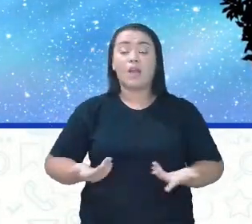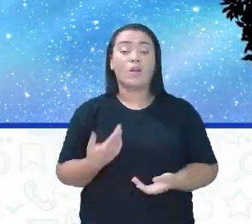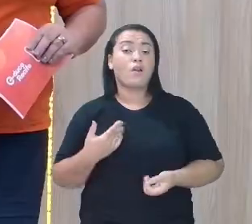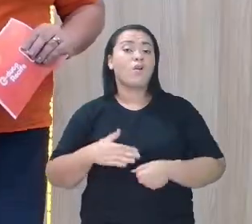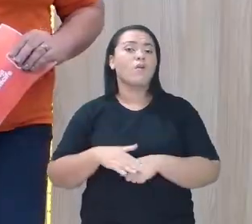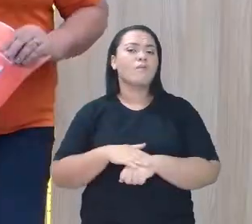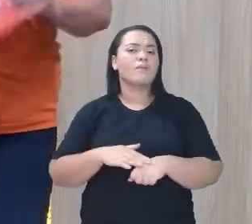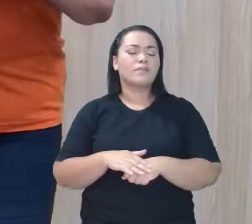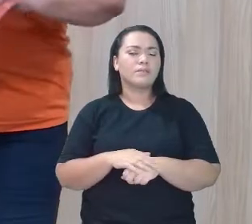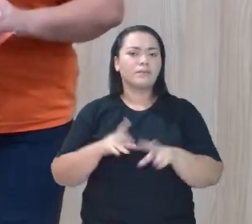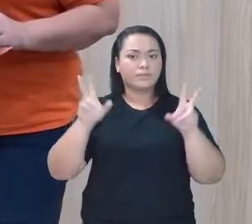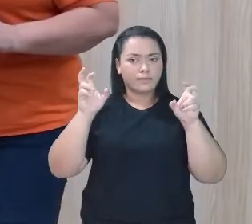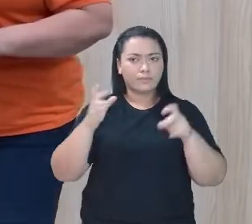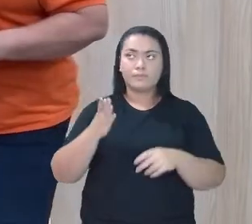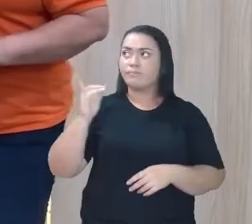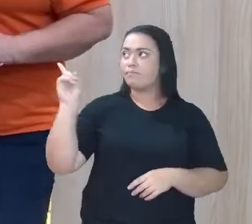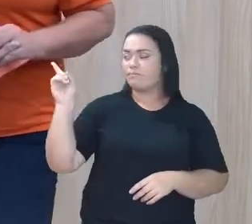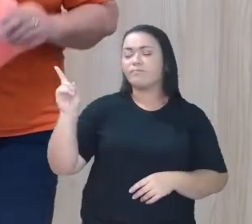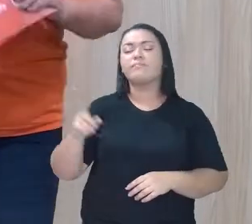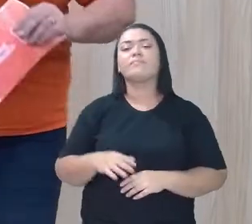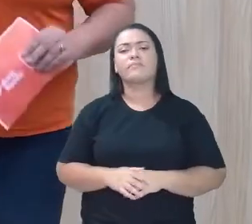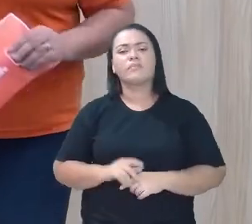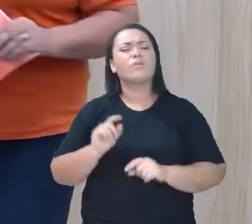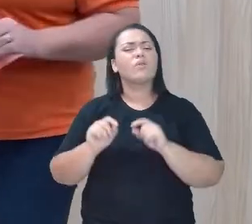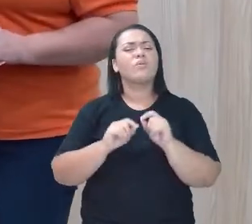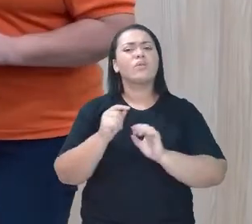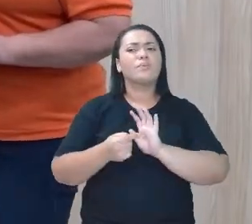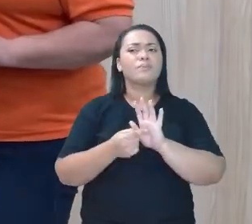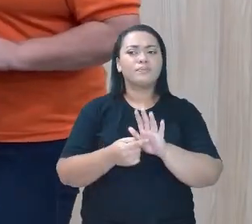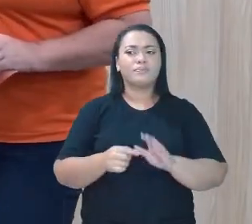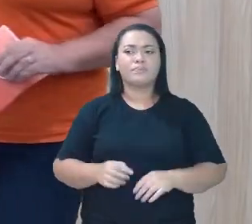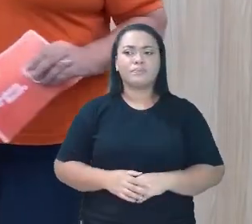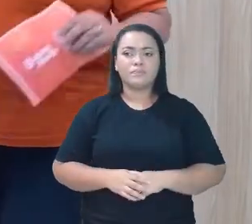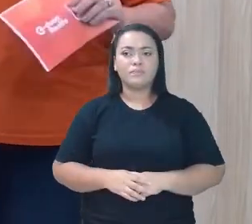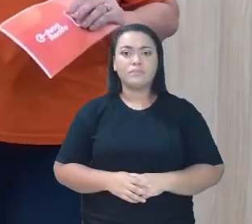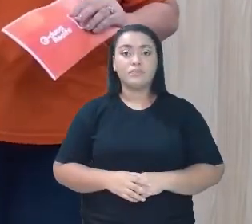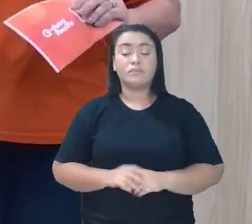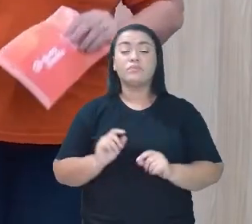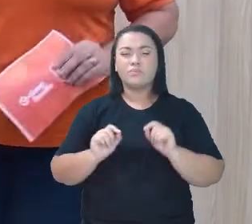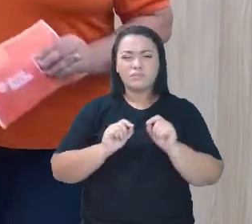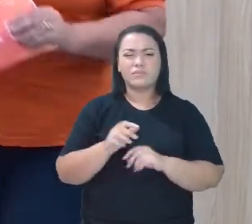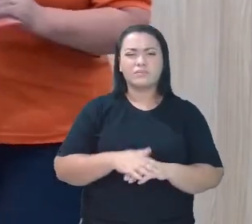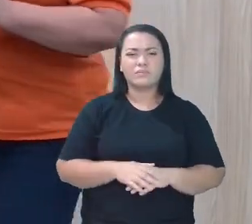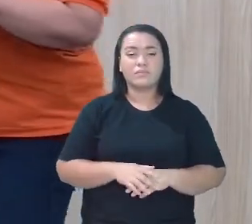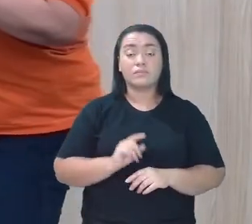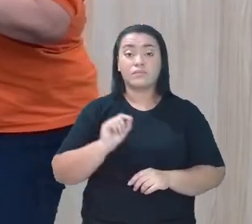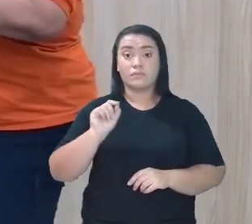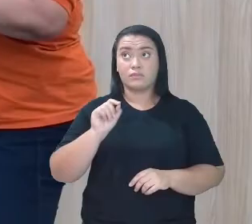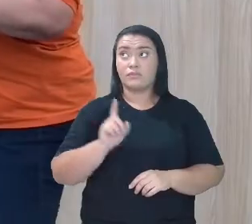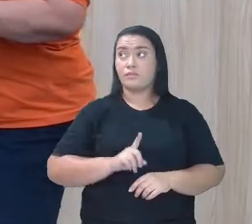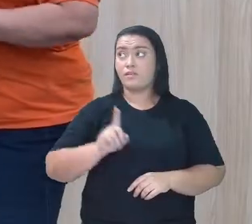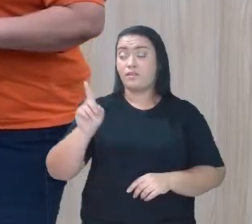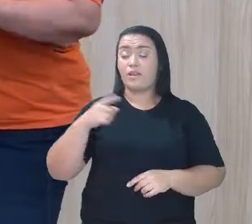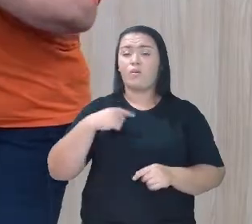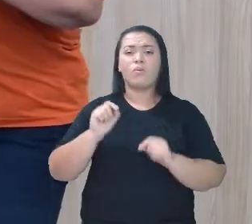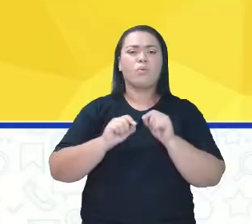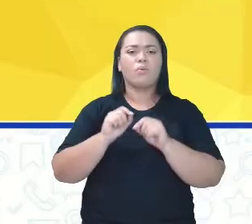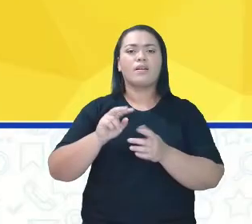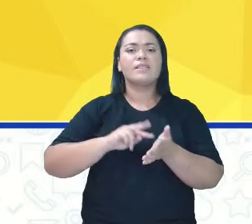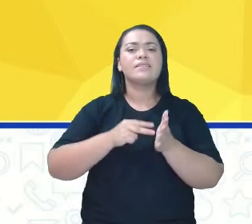sobre astronomia. Vamos ver o que eu trouxe mais a respeito da astronomia. Gente, a astronomia em